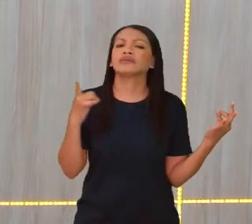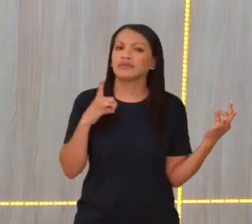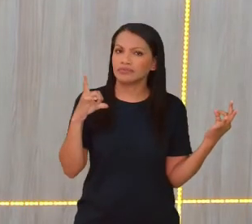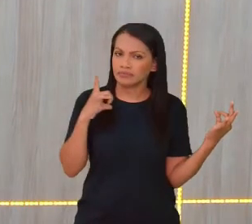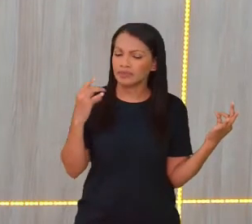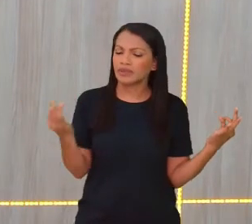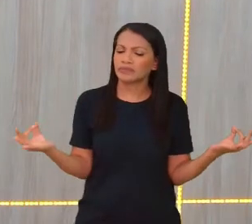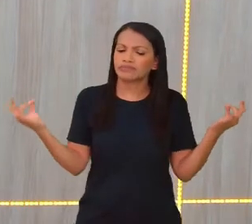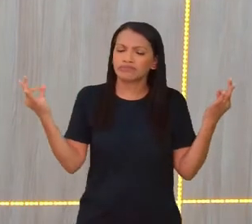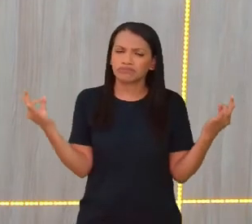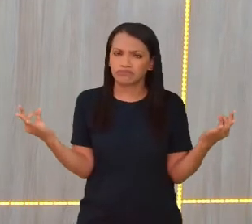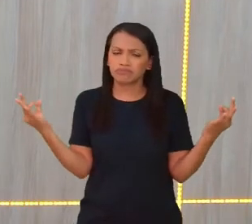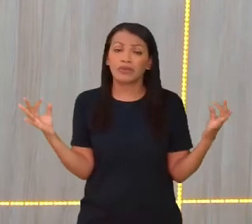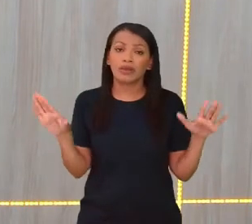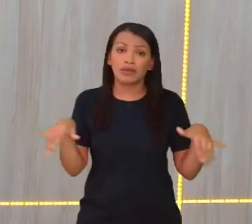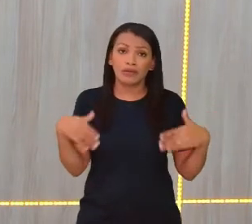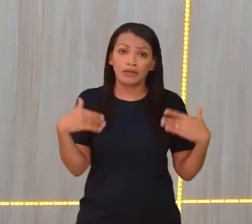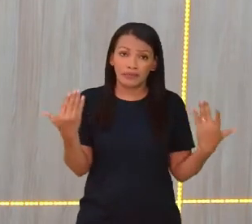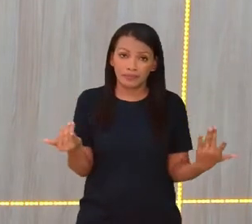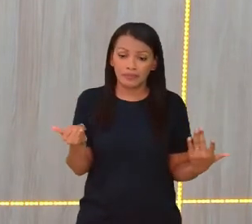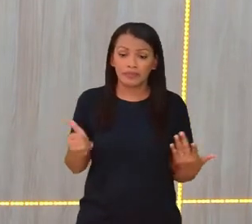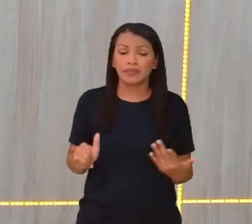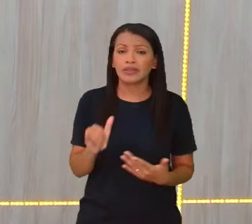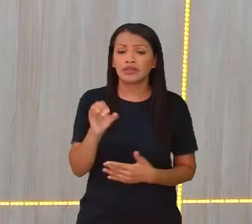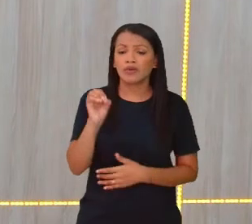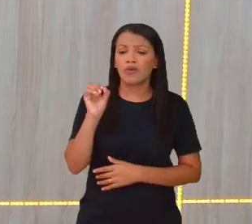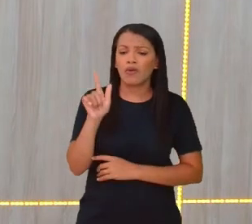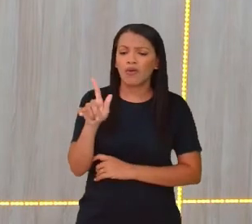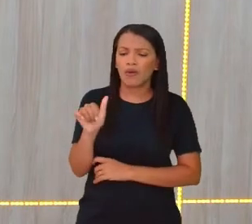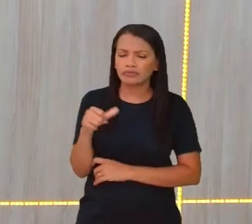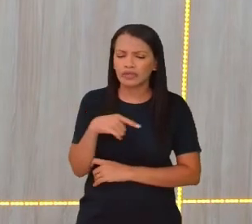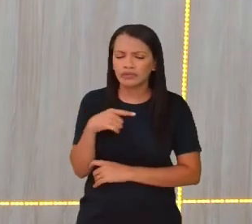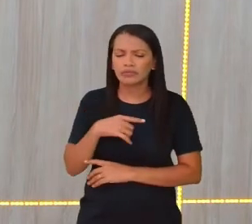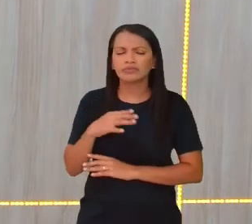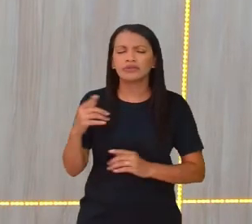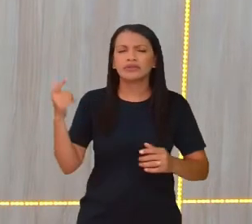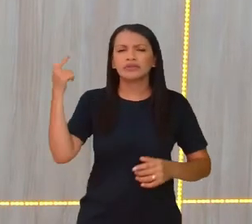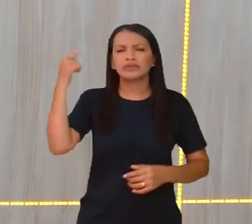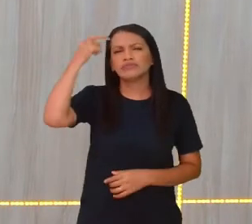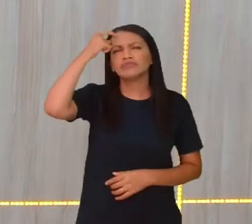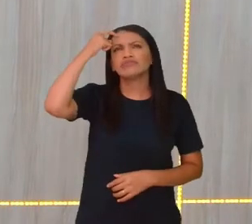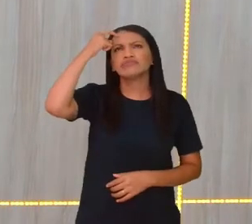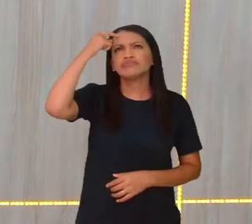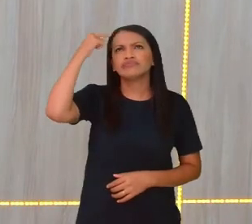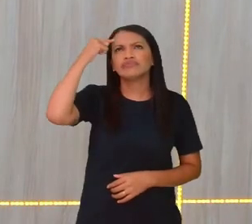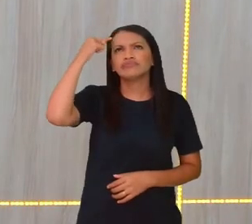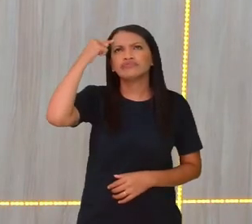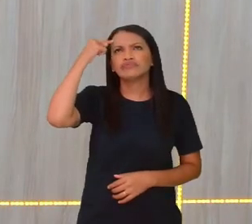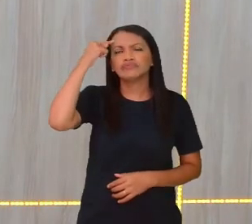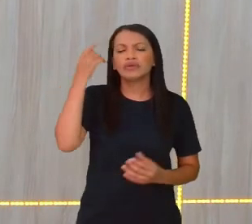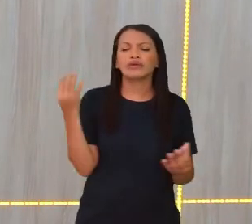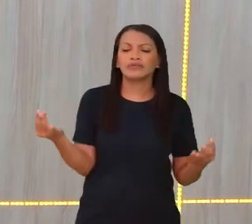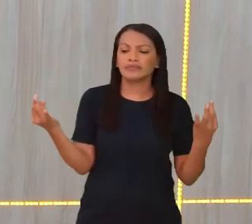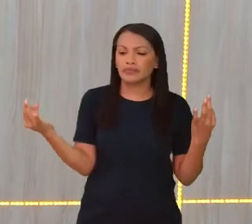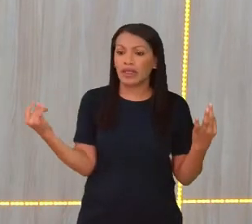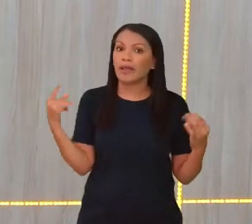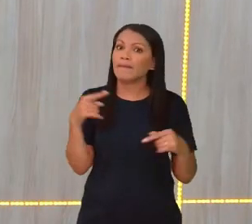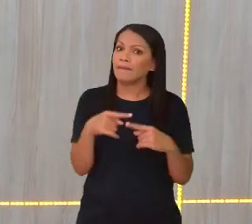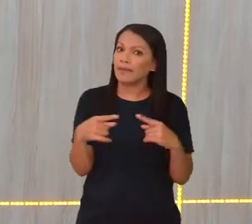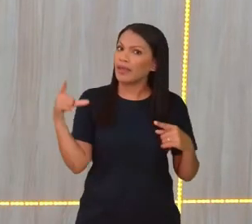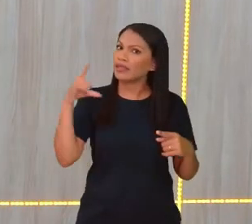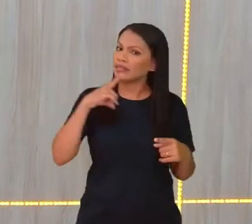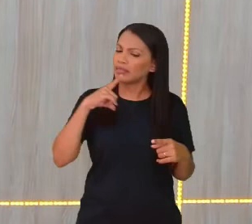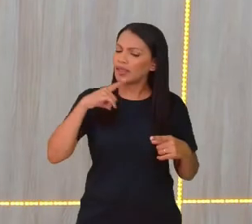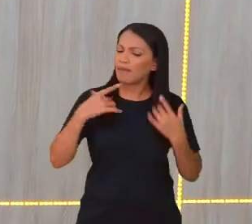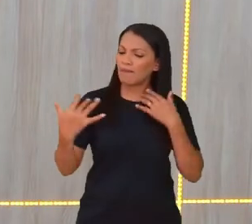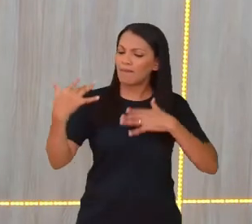voltada aí para concentração, mas que ao mesmo tempo tem movimentos ali que lembram, né? Que tem relação com